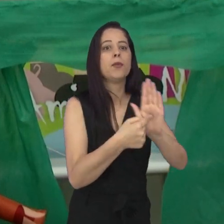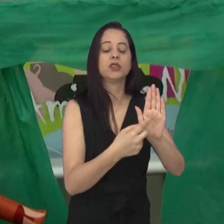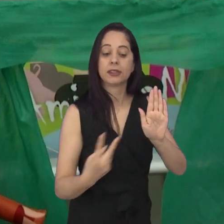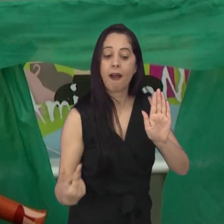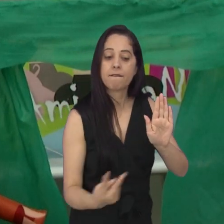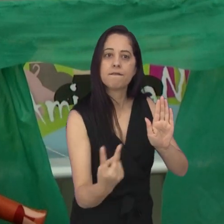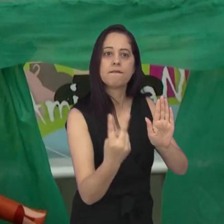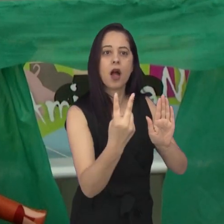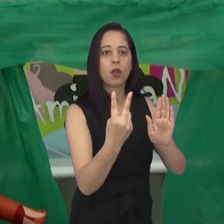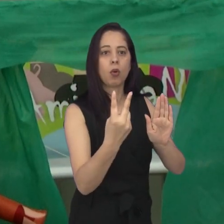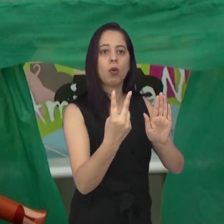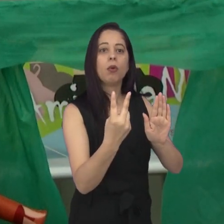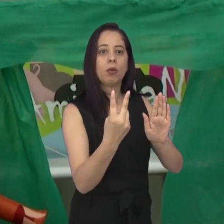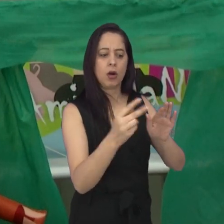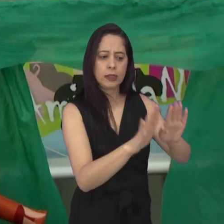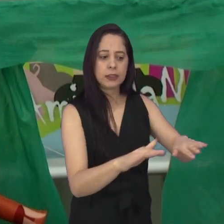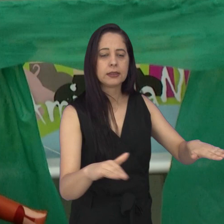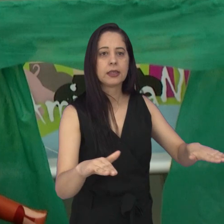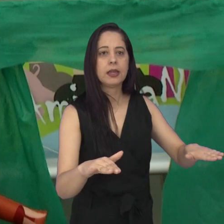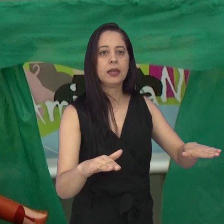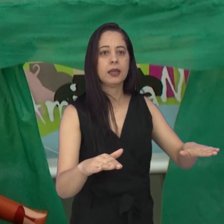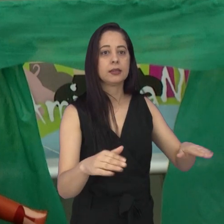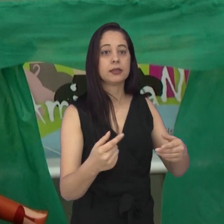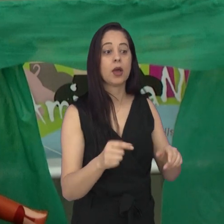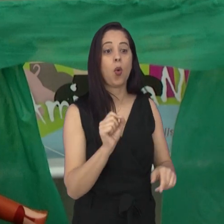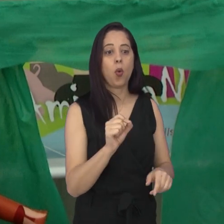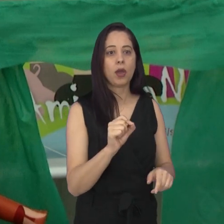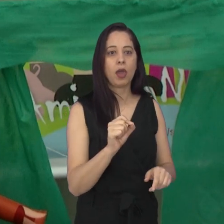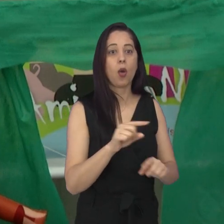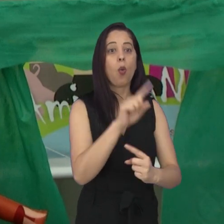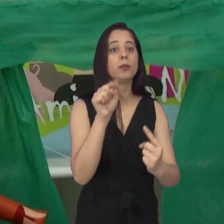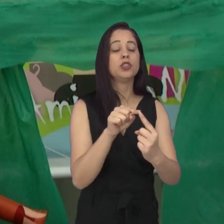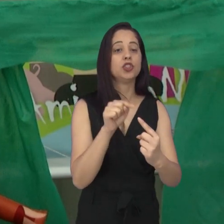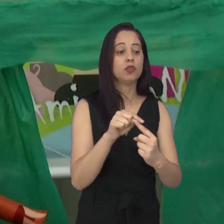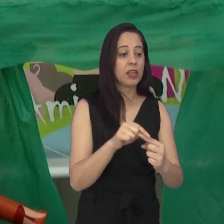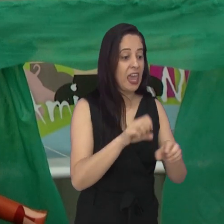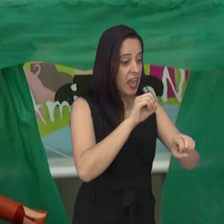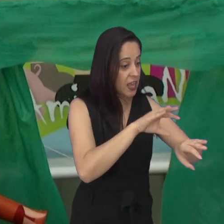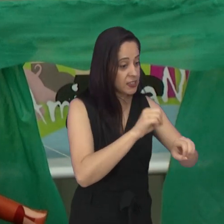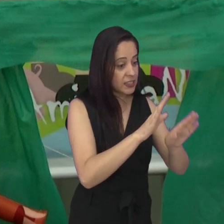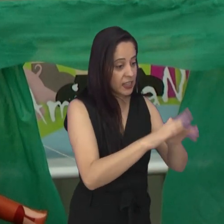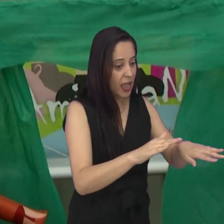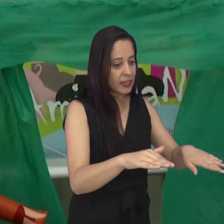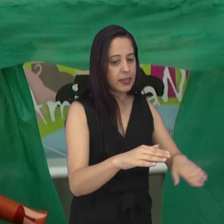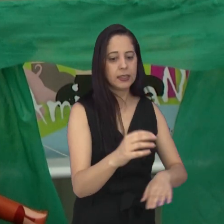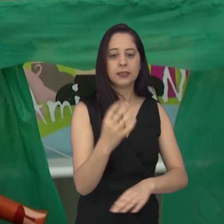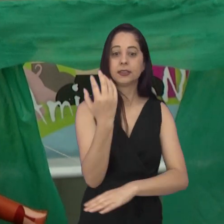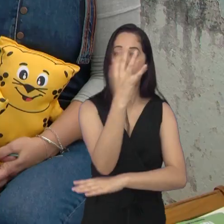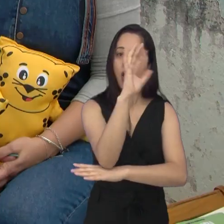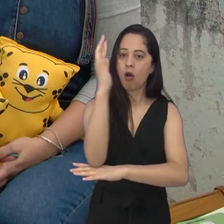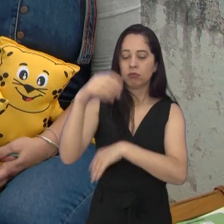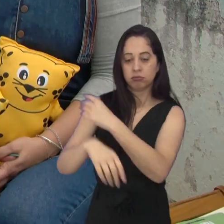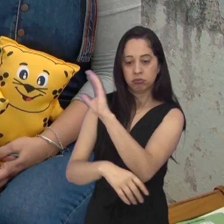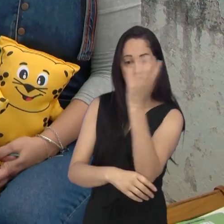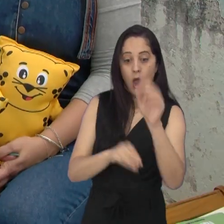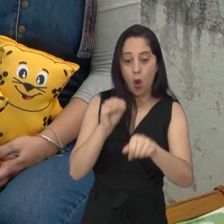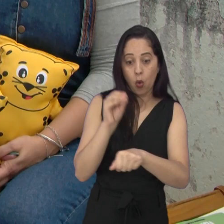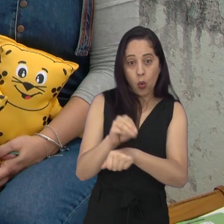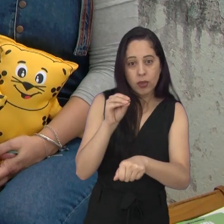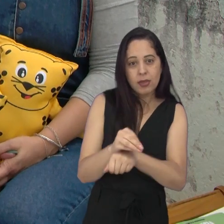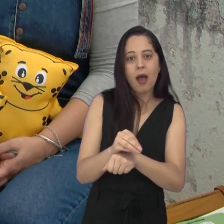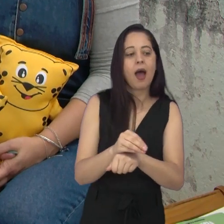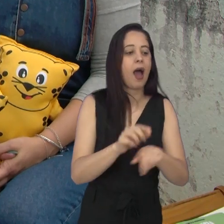é passar os valores, né, para as crianças, tanto da preservação do meio ambiente, como também do brincar, da